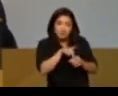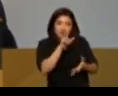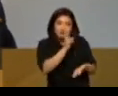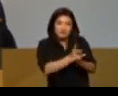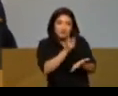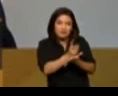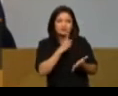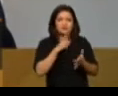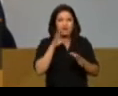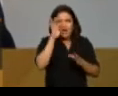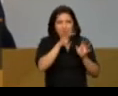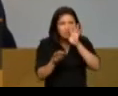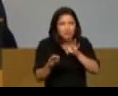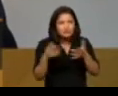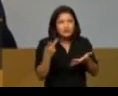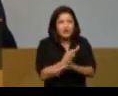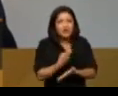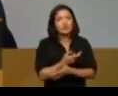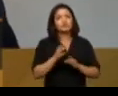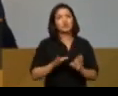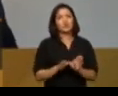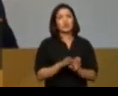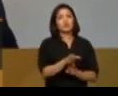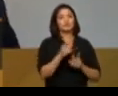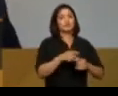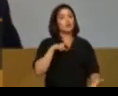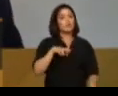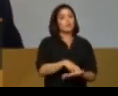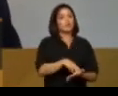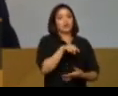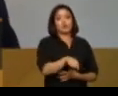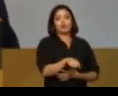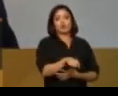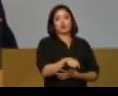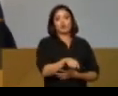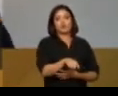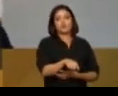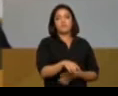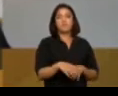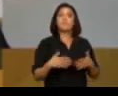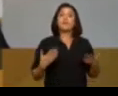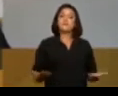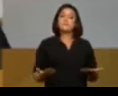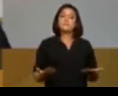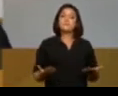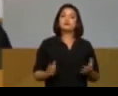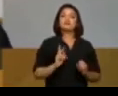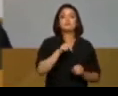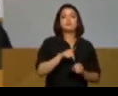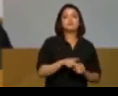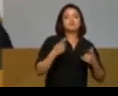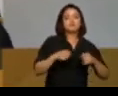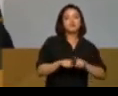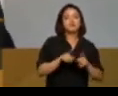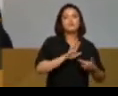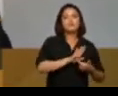realmente praticando abusos, o Conselho deveria punir a empresa e seus dirigentes. Por outro lado, a Petrobras teria que